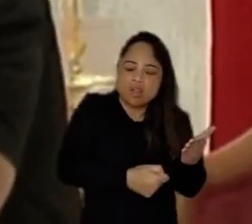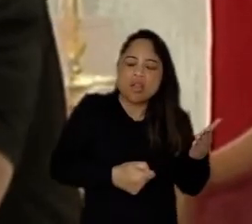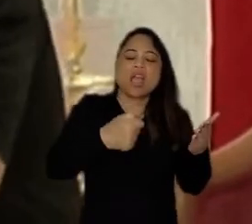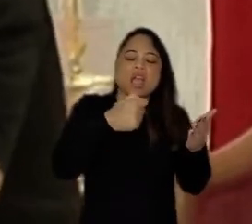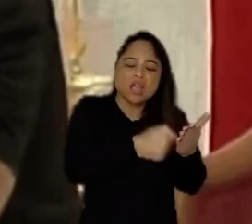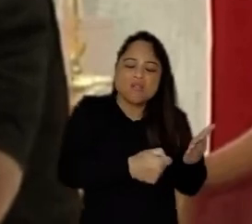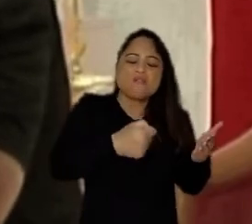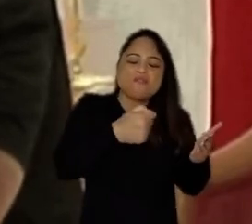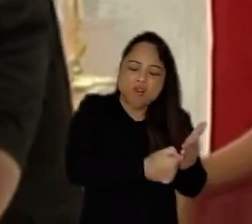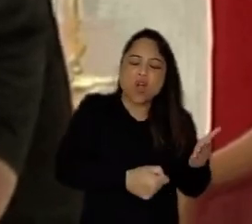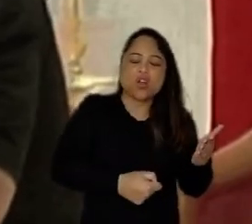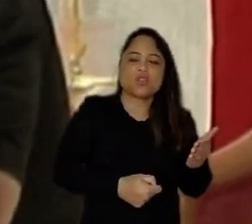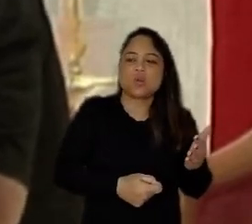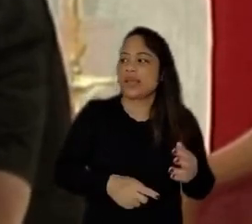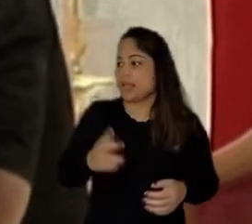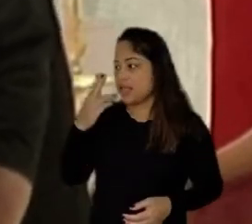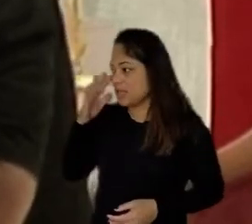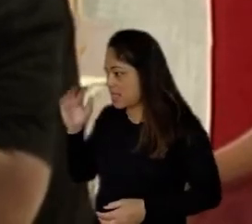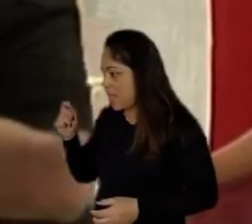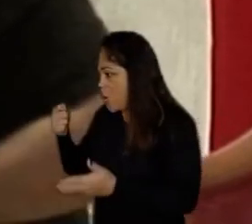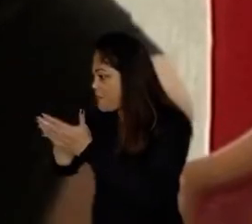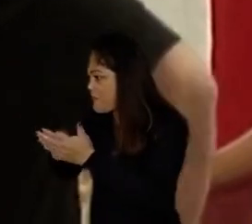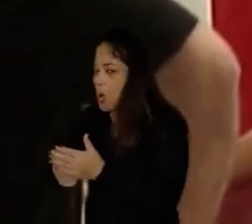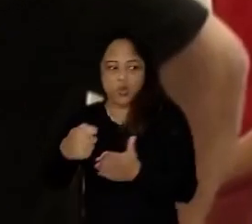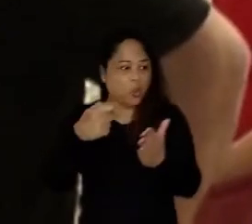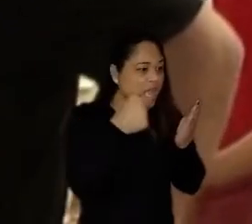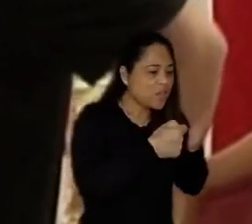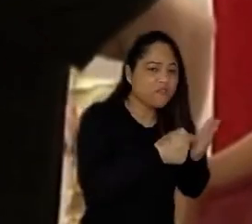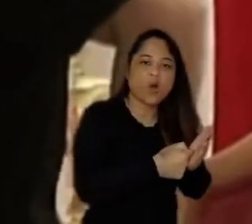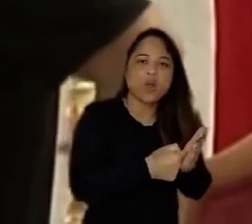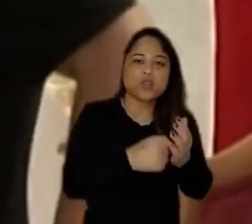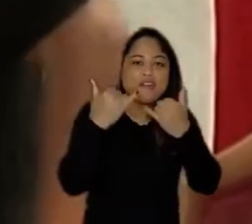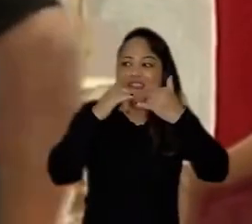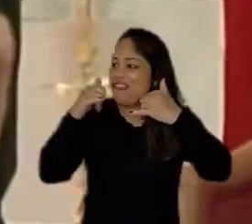frente, atrás, em cima, embaixo, lado do outro: esforço.